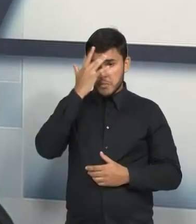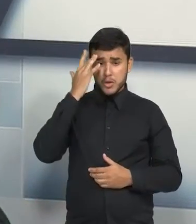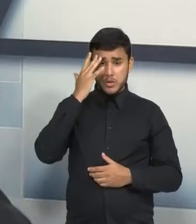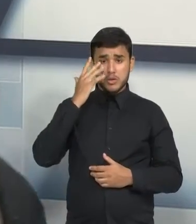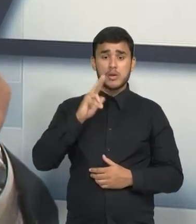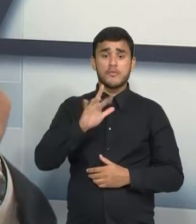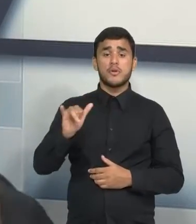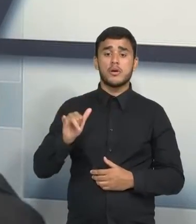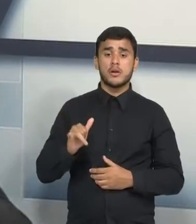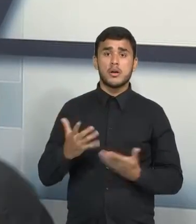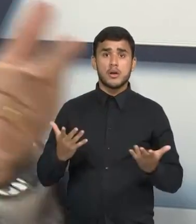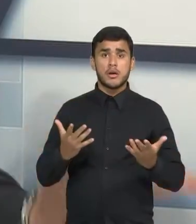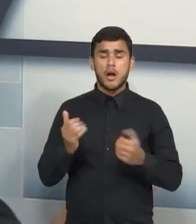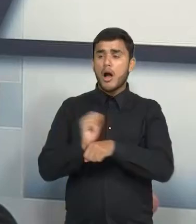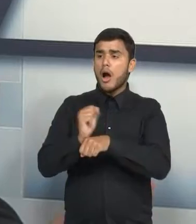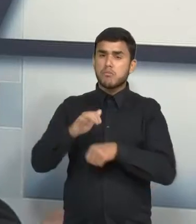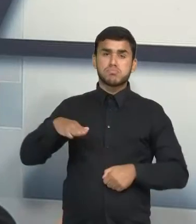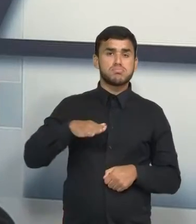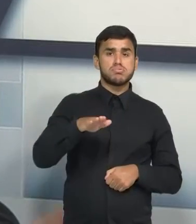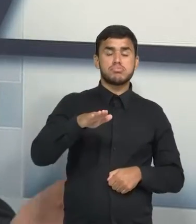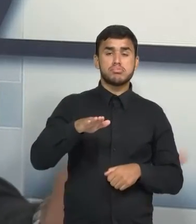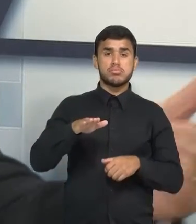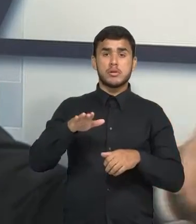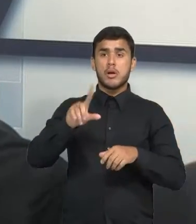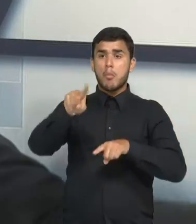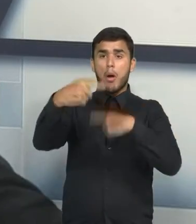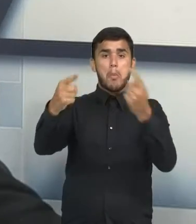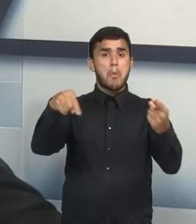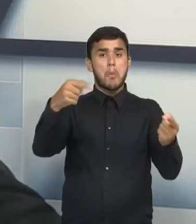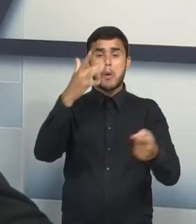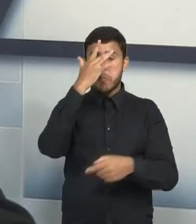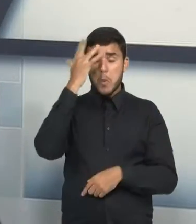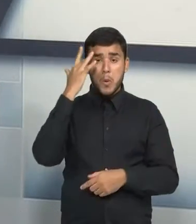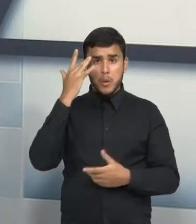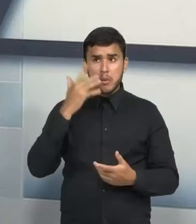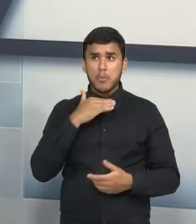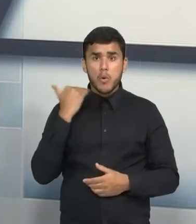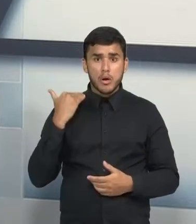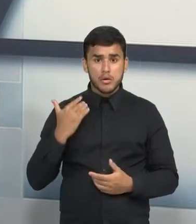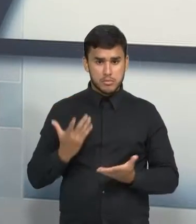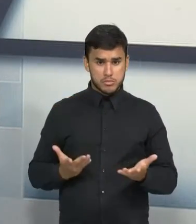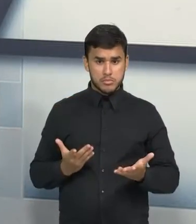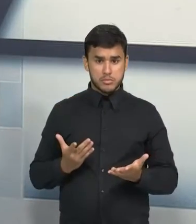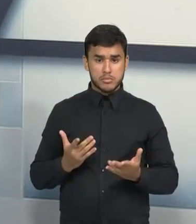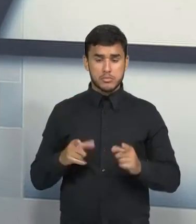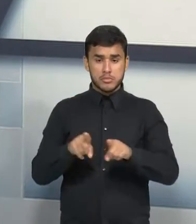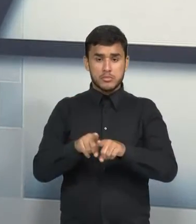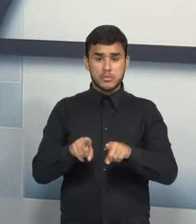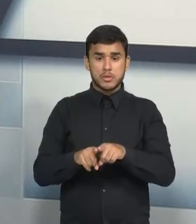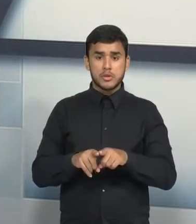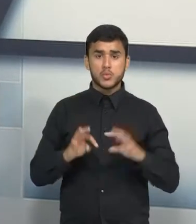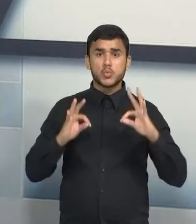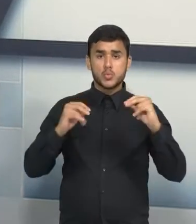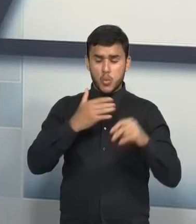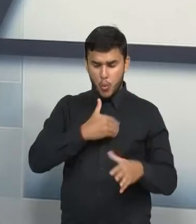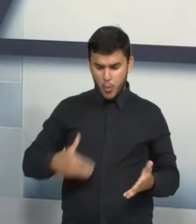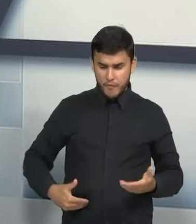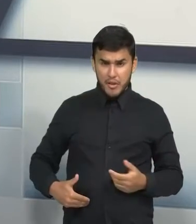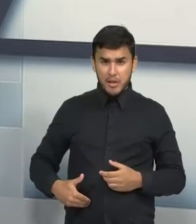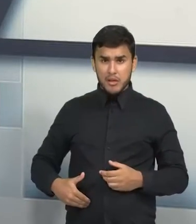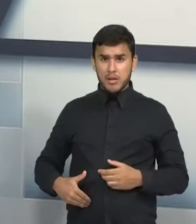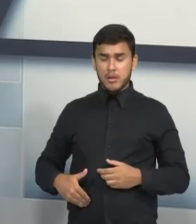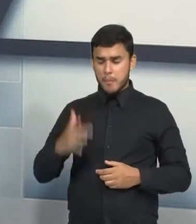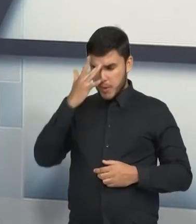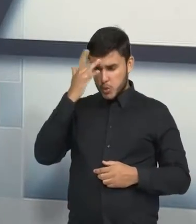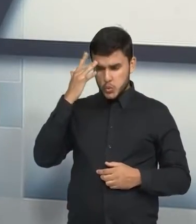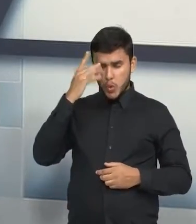pessoas. Toma pistola, atira todo mundo. E eles não têm como evitar. Por quê? São incompetentes? Porque não são deuses.